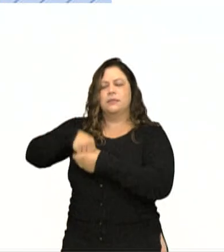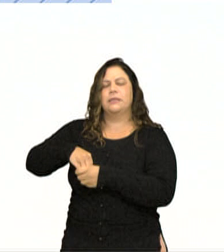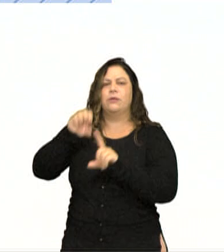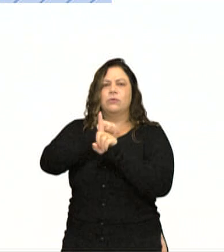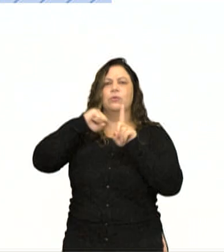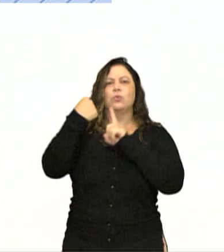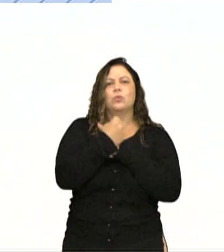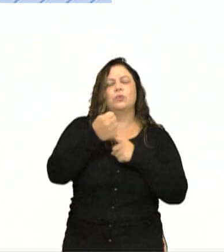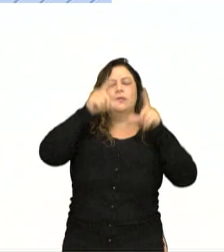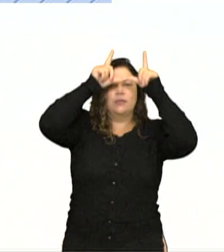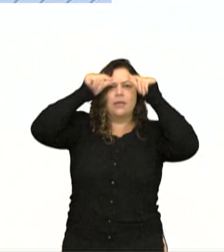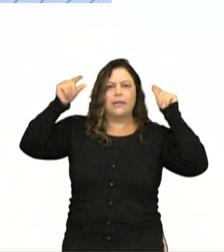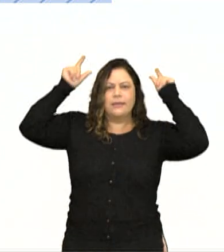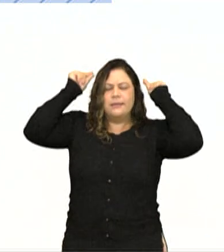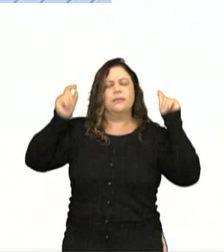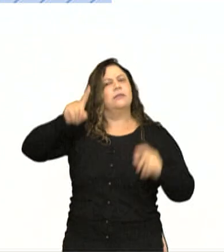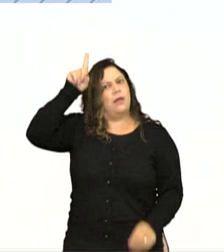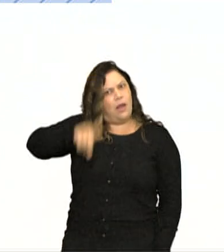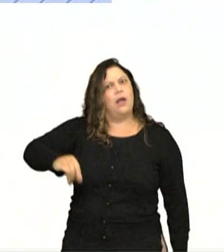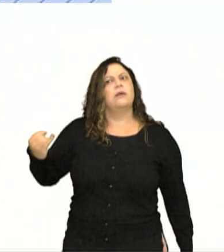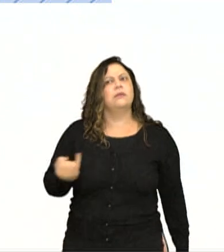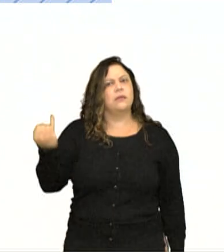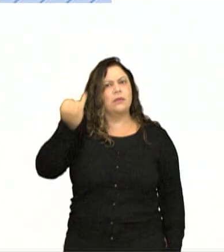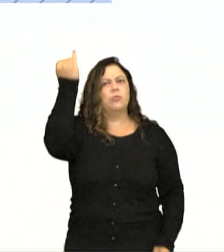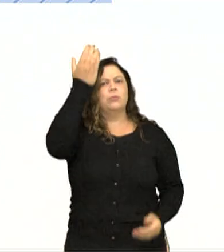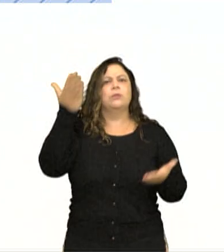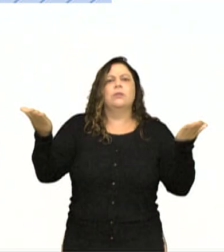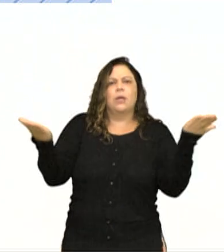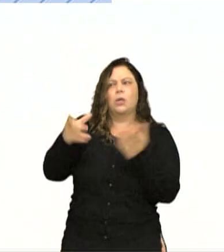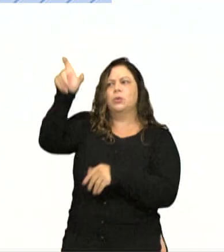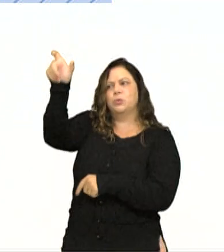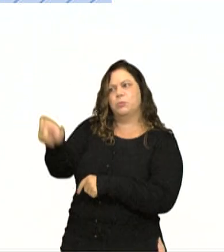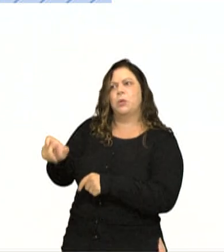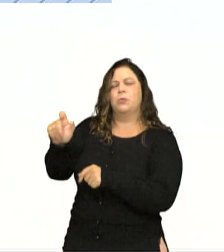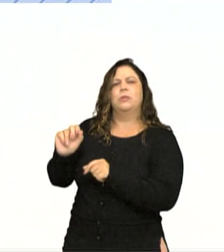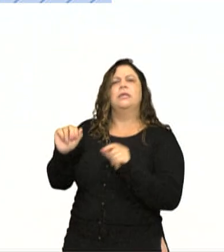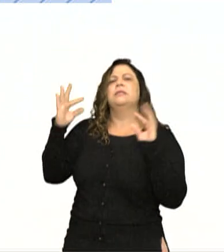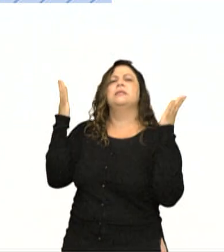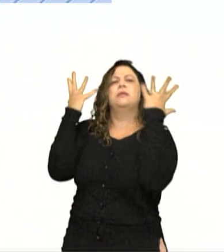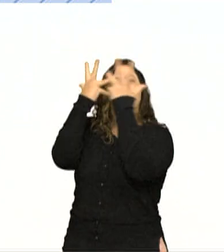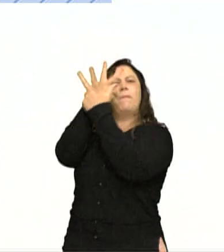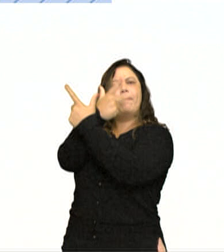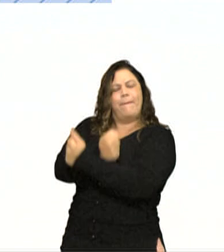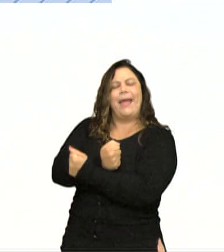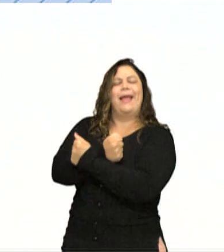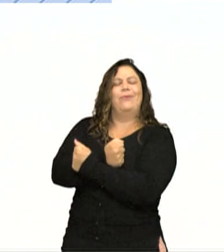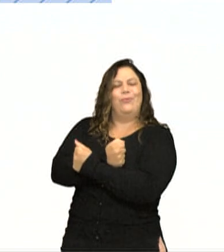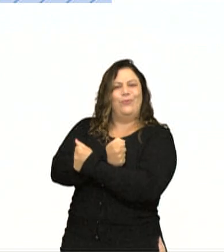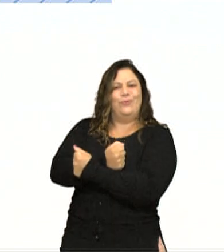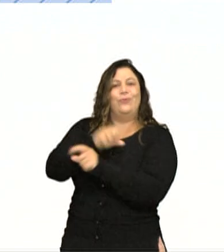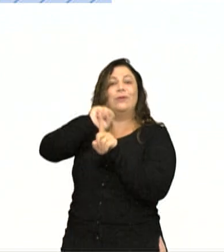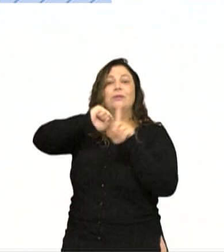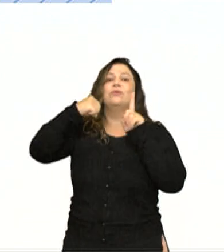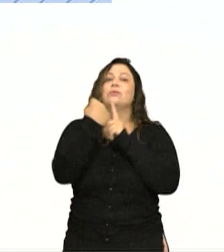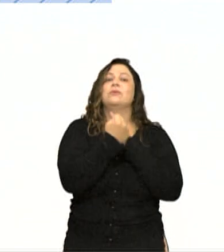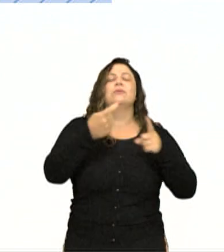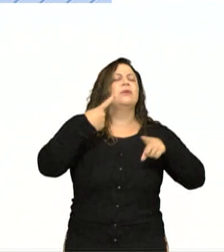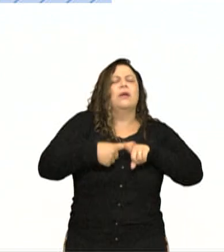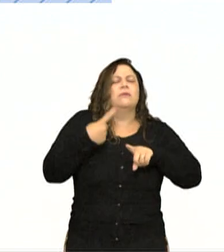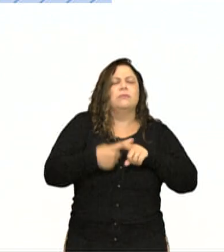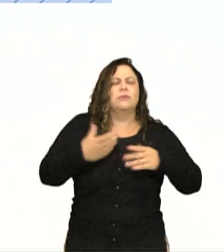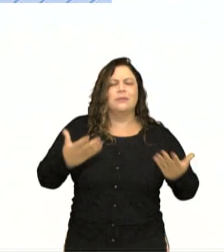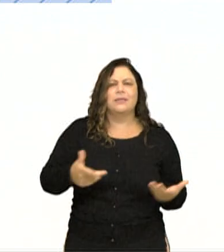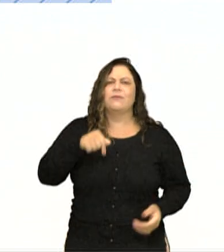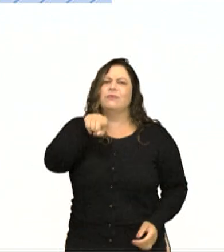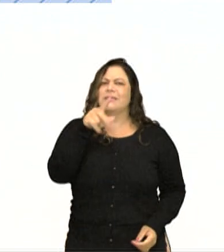sociedade grega ainda são relevantes para algo ou alguém ser considerado belo na nossa sociedade? E por quê? Vocês acham que